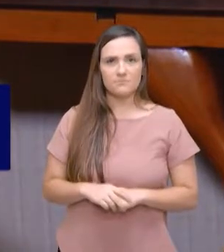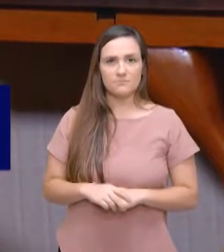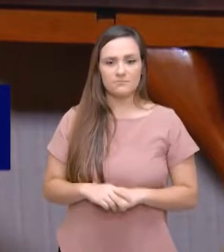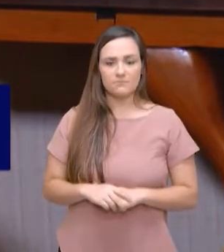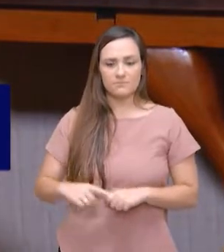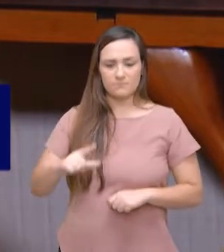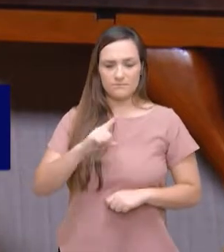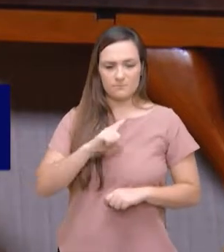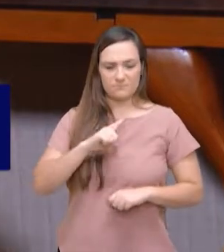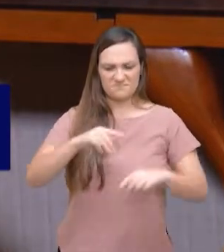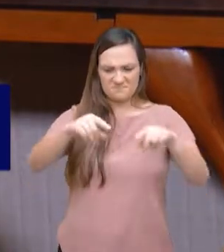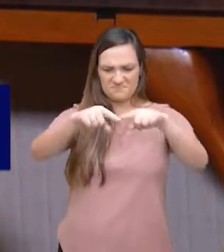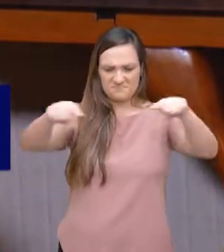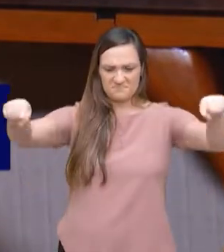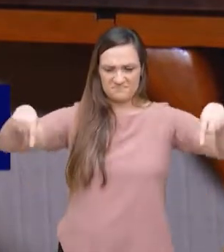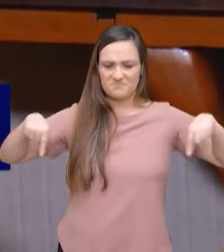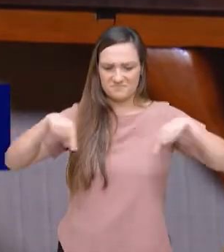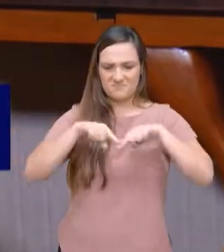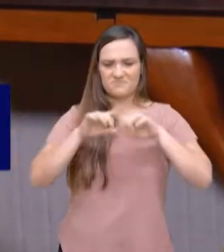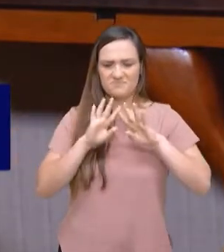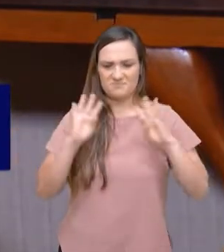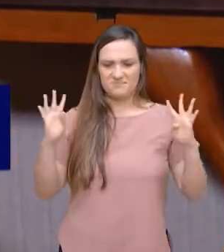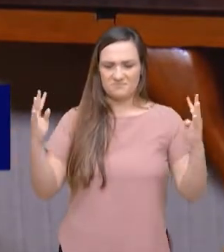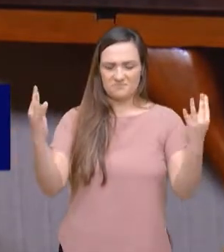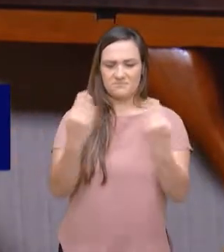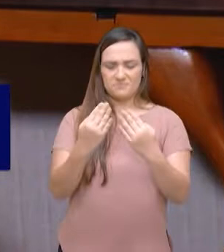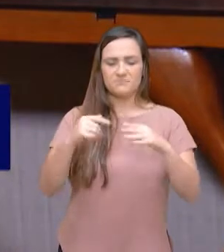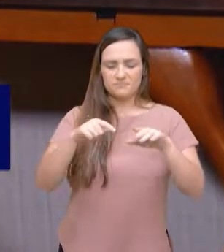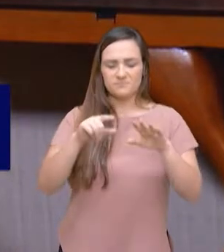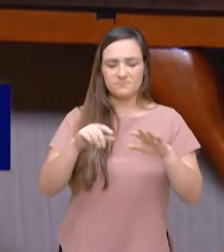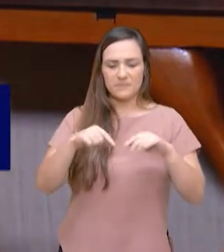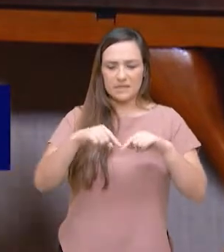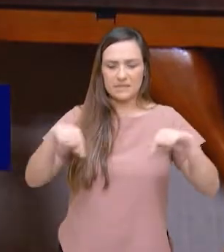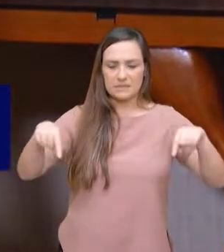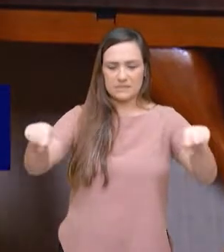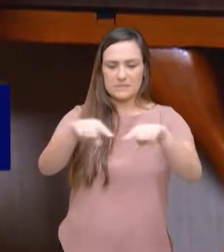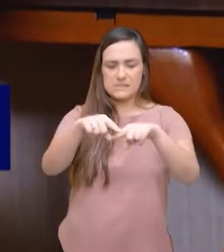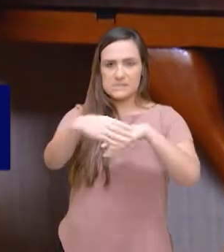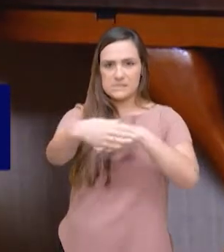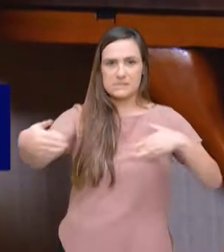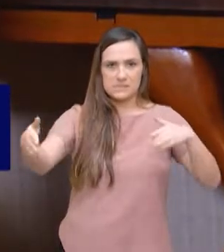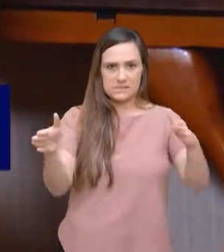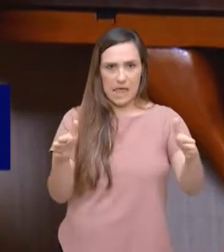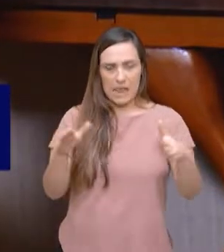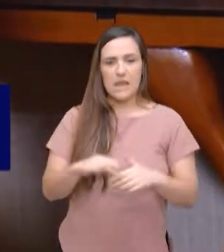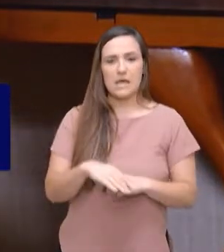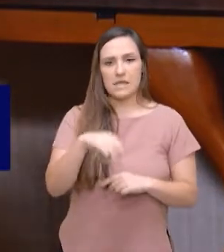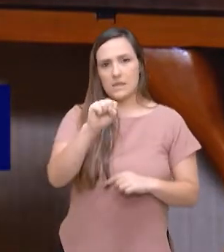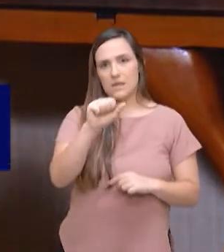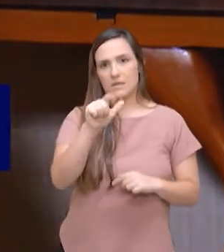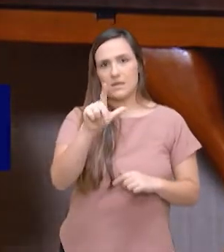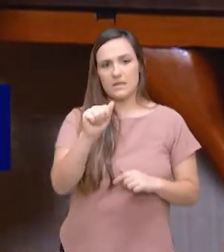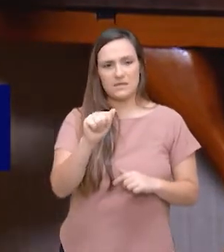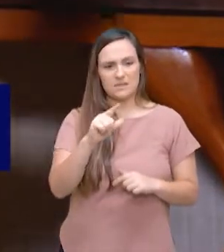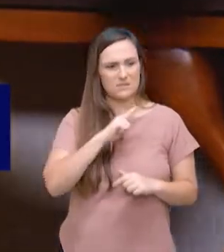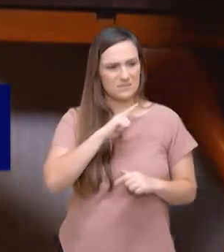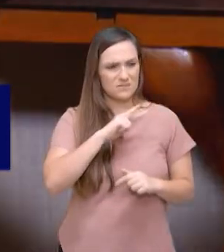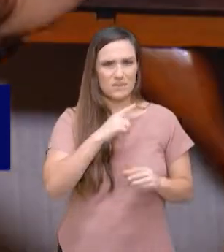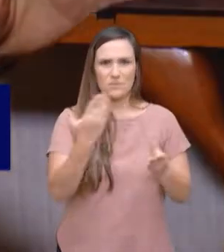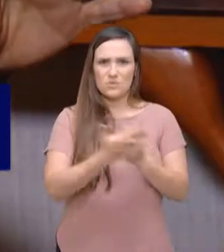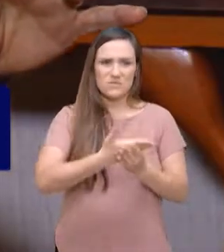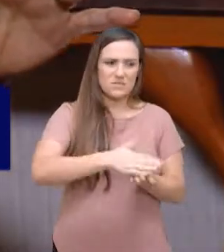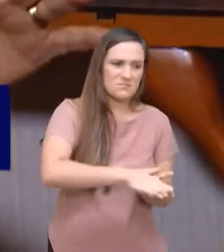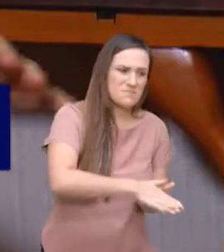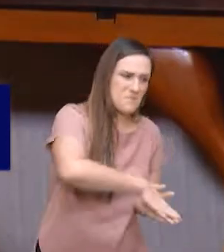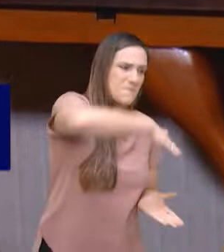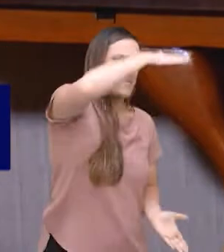o gabinete dela, a mesa, dava para uma parede cheia de